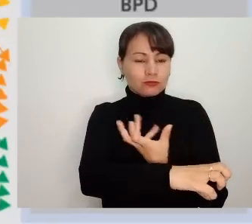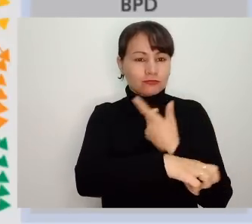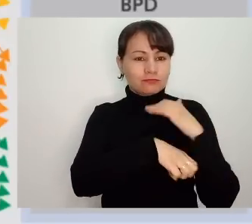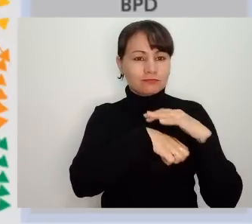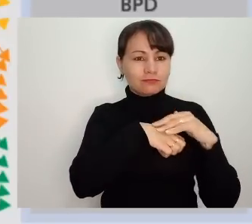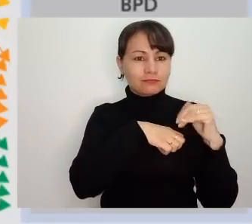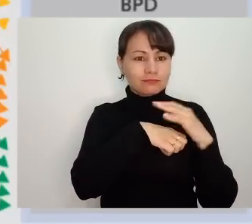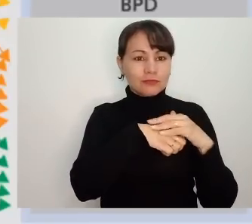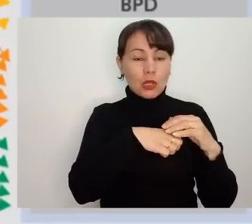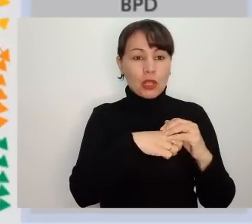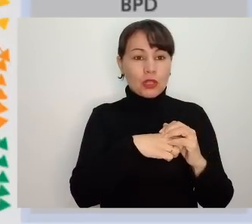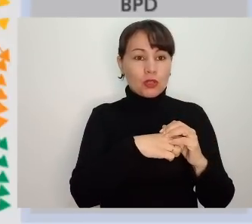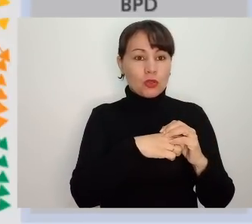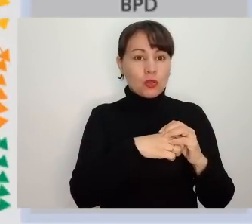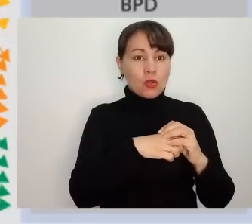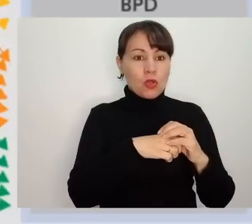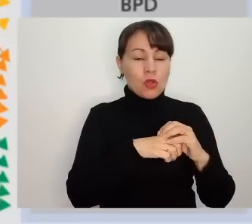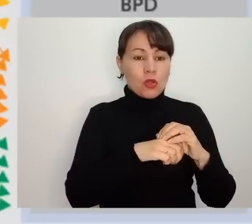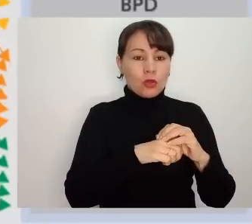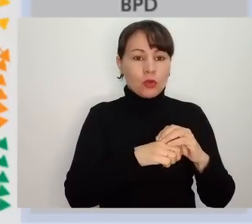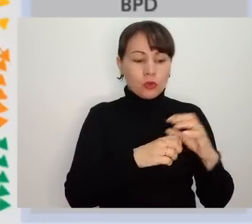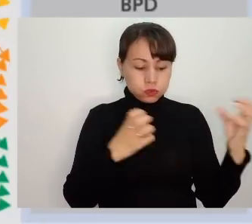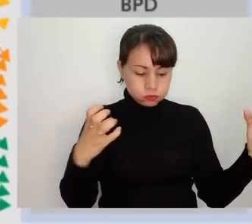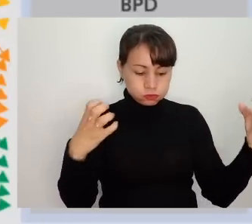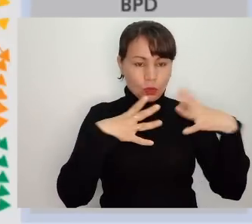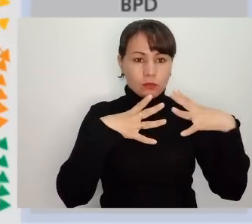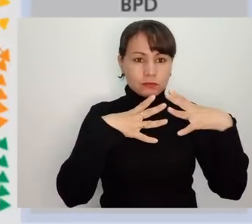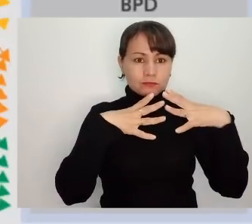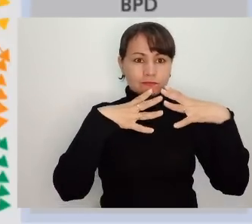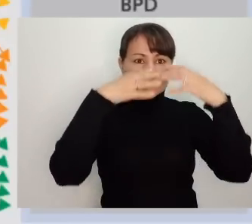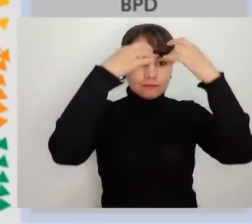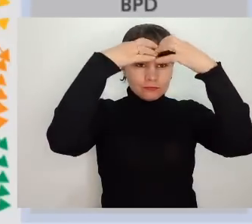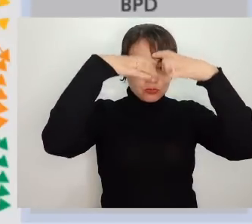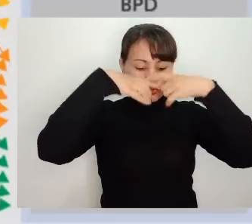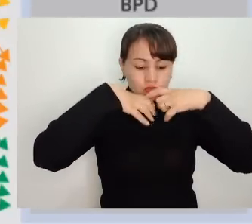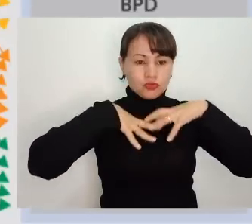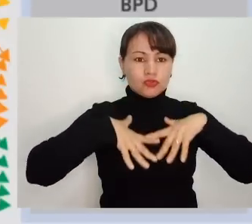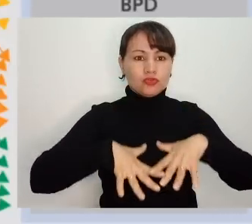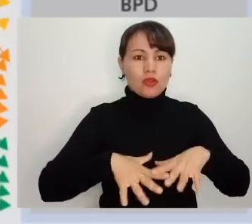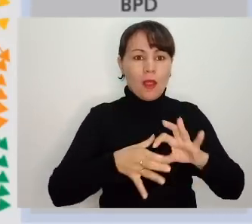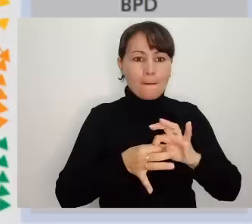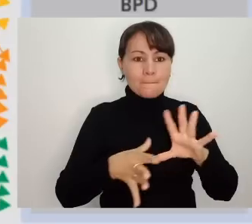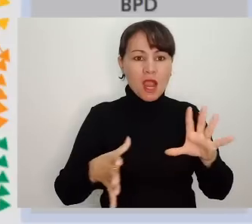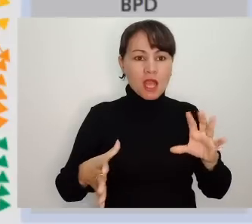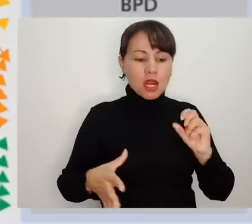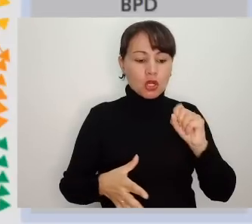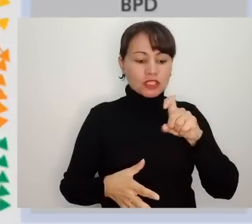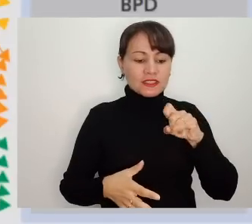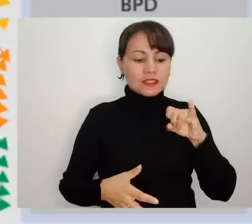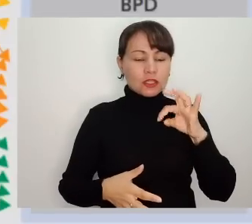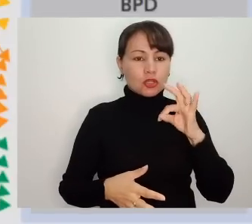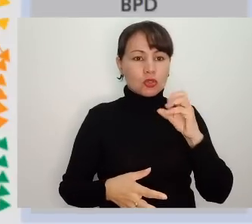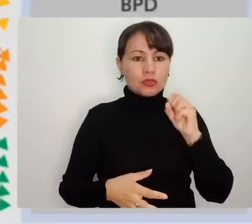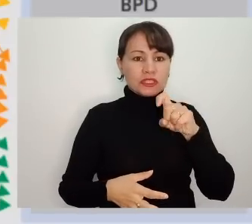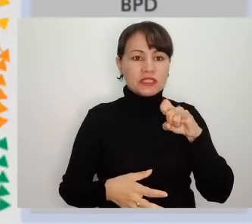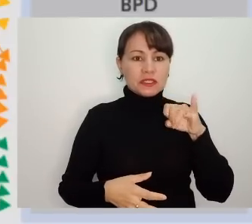afeto, e automaticamente o sistema nervoso central libera ocitocina. E essa ocitocina faz o